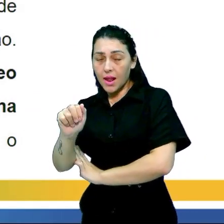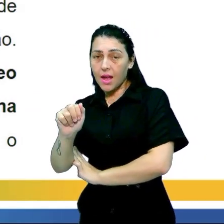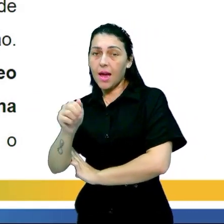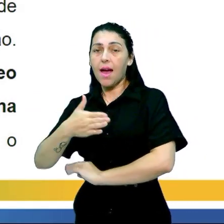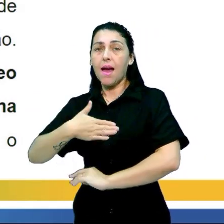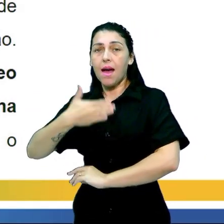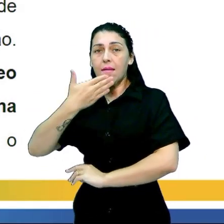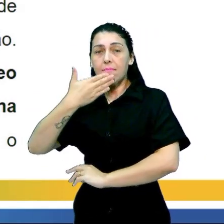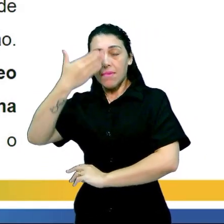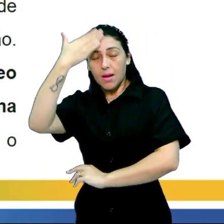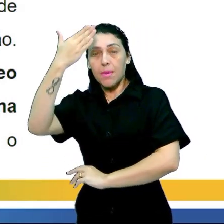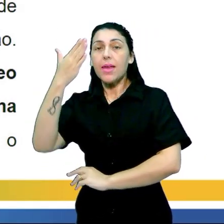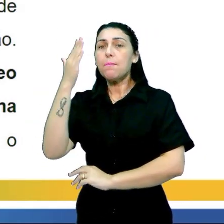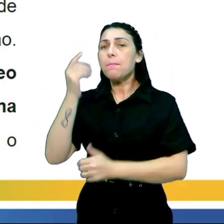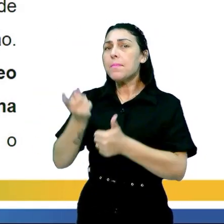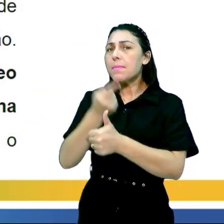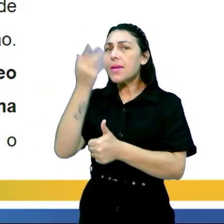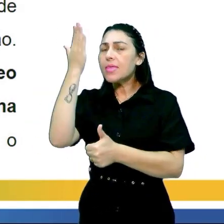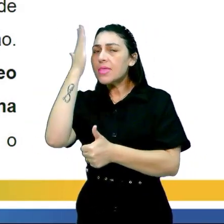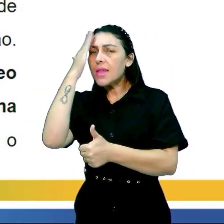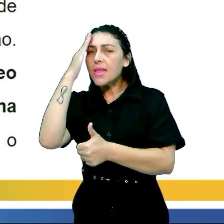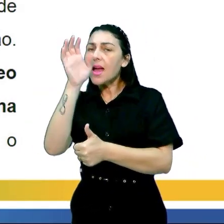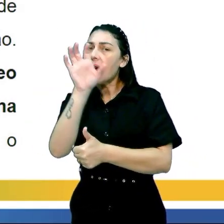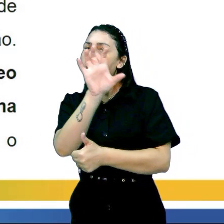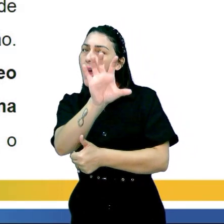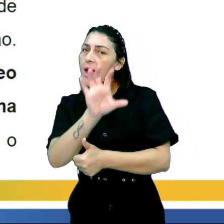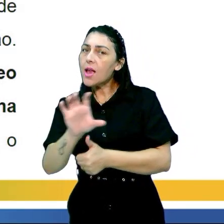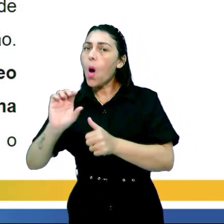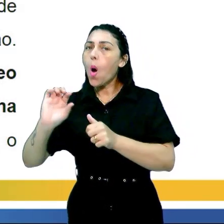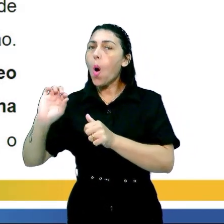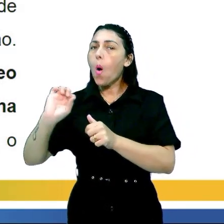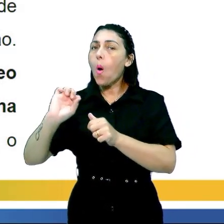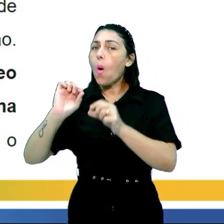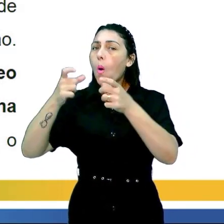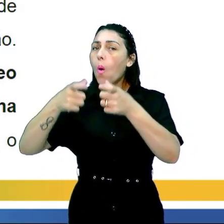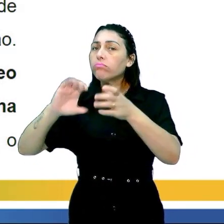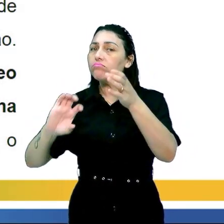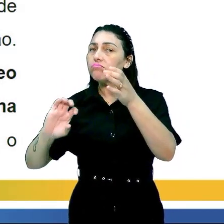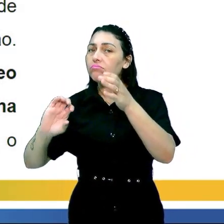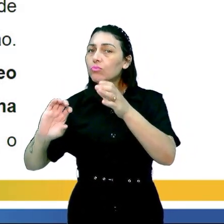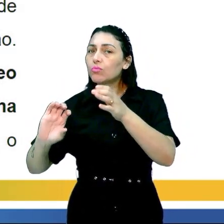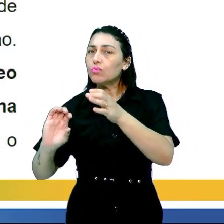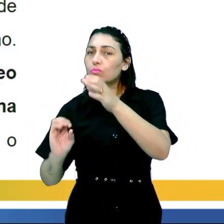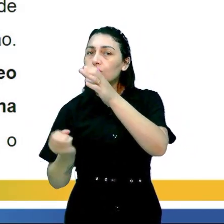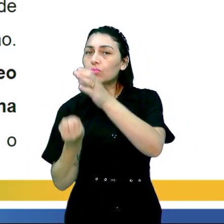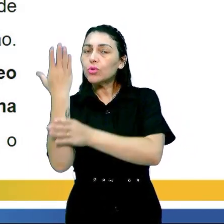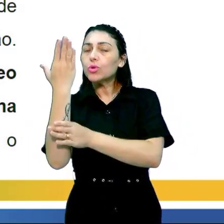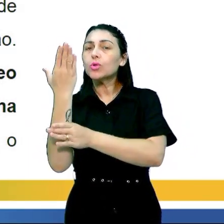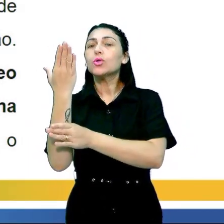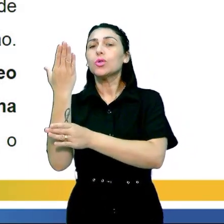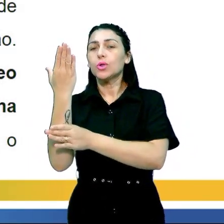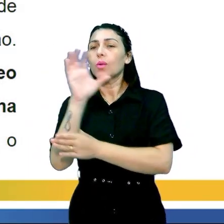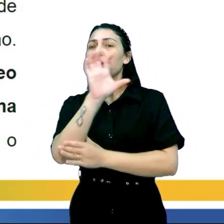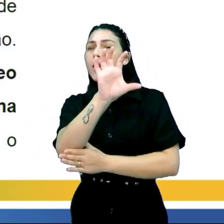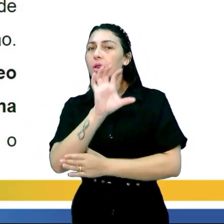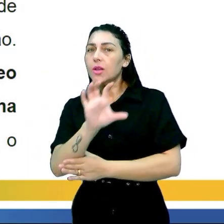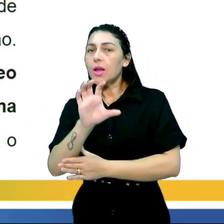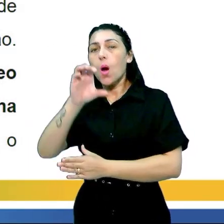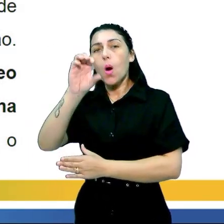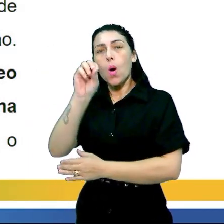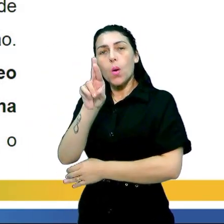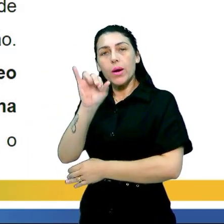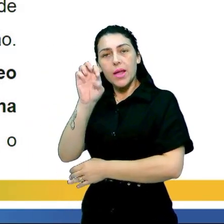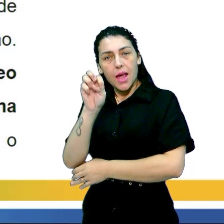a região onde surgiu todo esse contexto, tá? E ela surgiu principalmente na região conhecida como